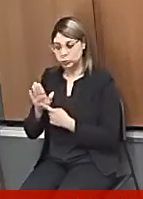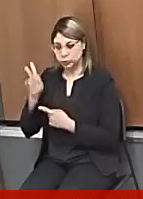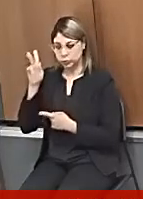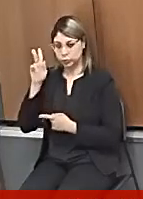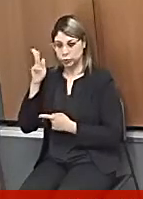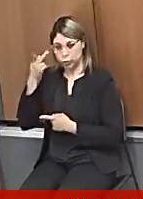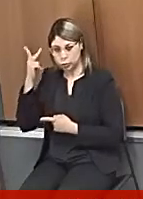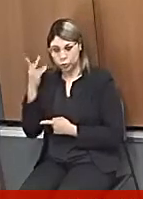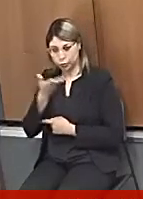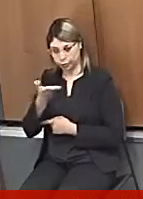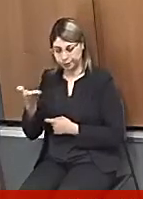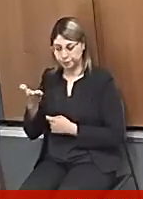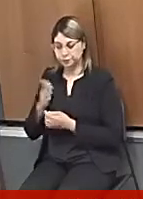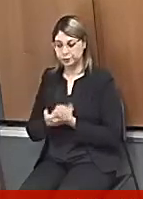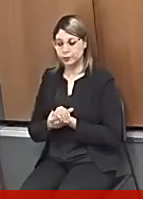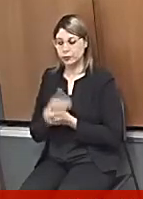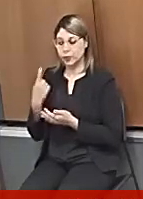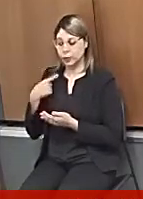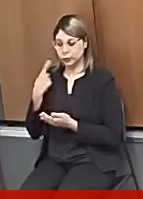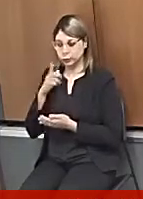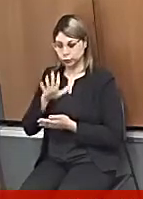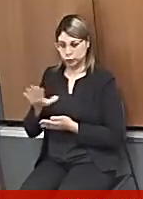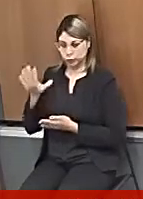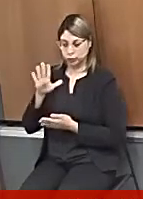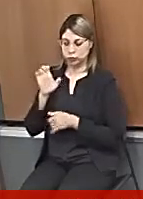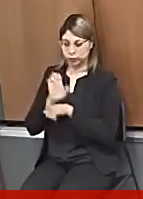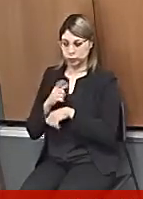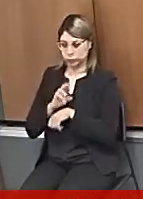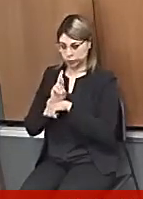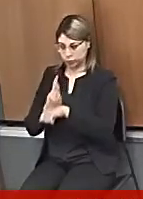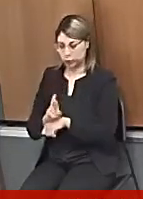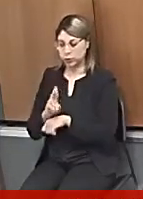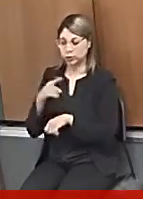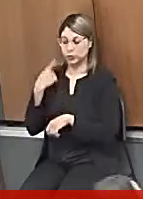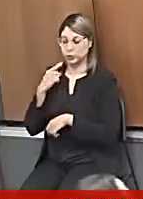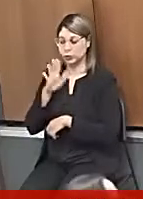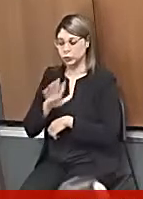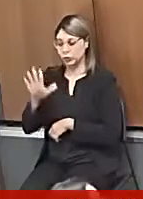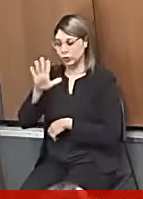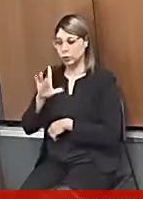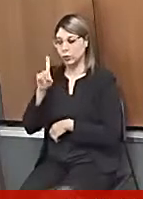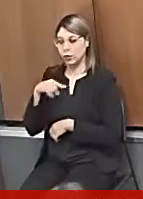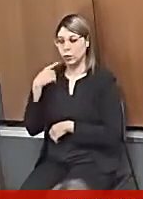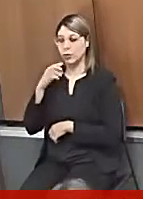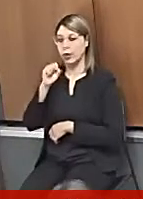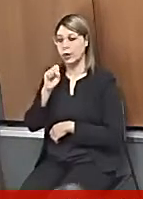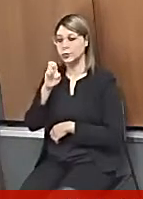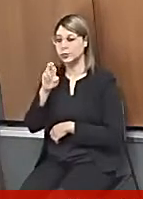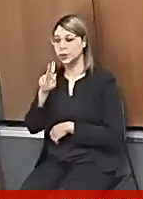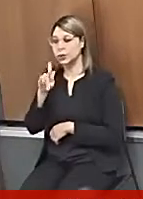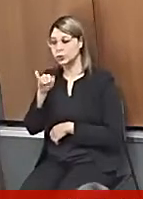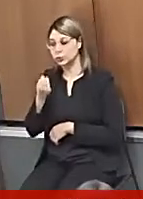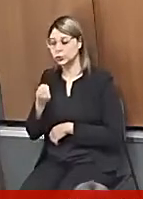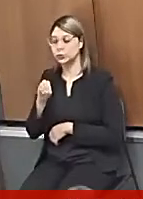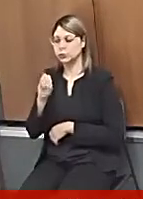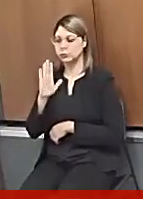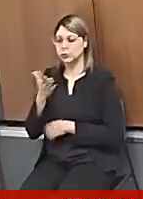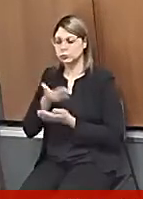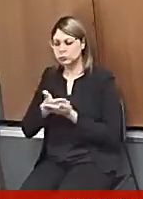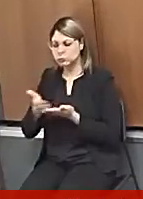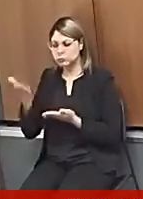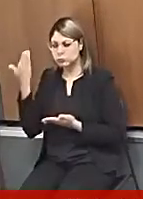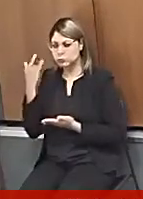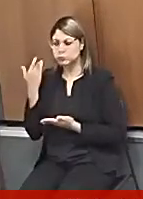história é a advocacia geral do estado representando o advogado geral doutor sérgio é desde o